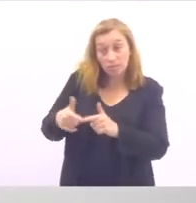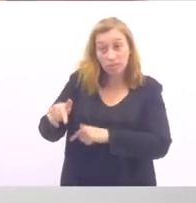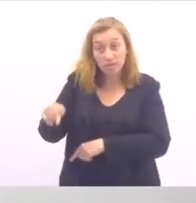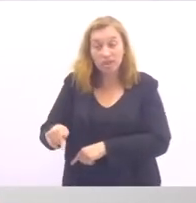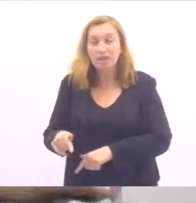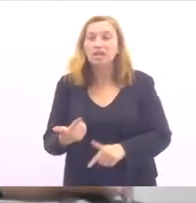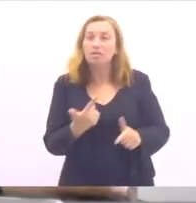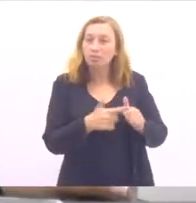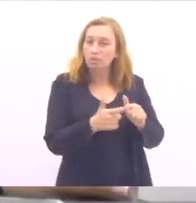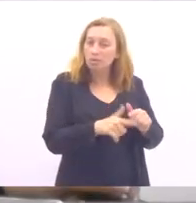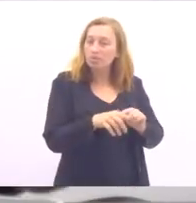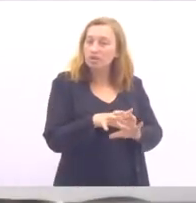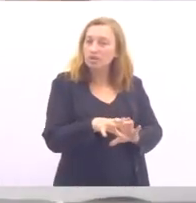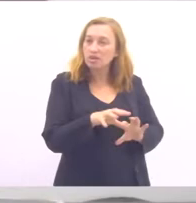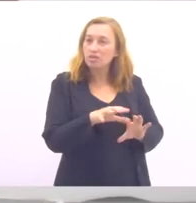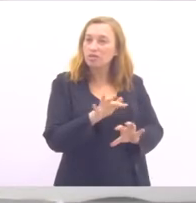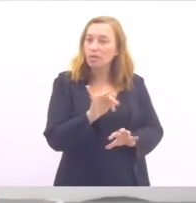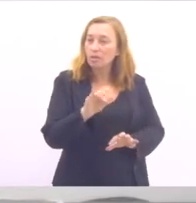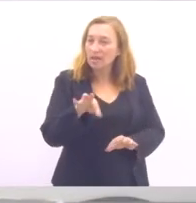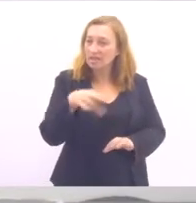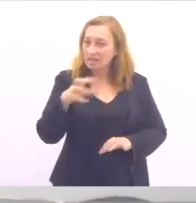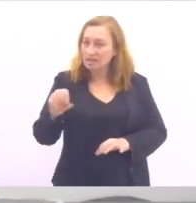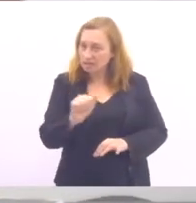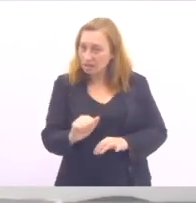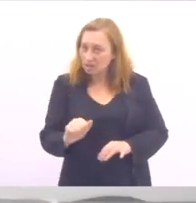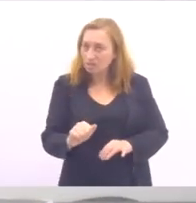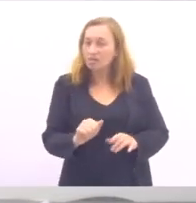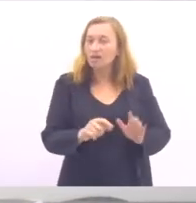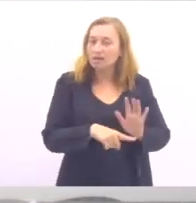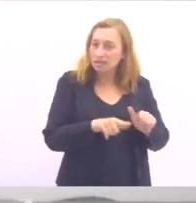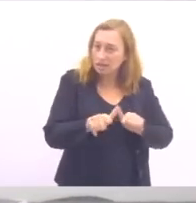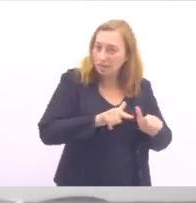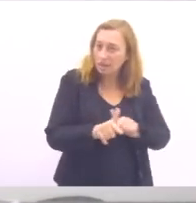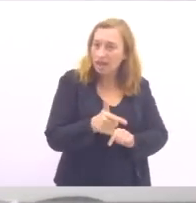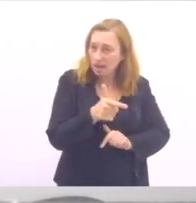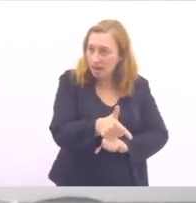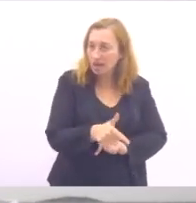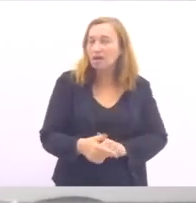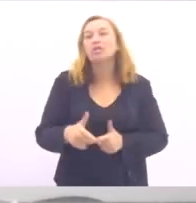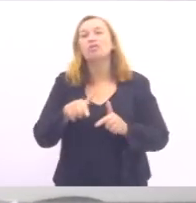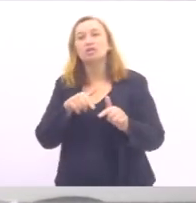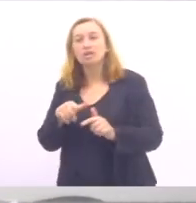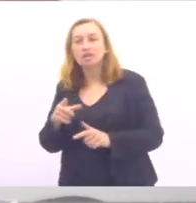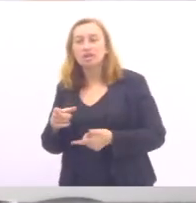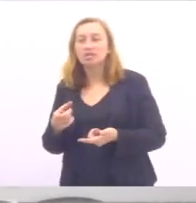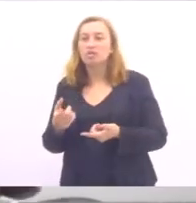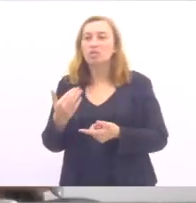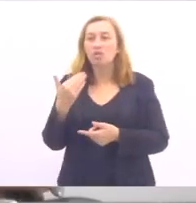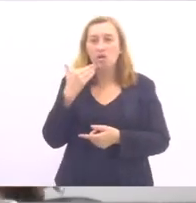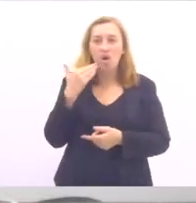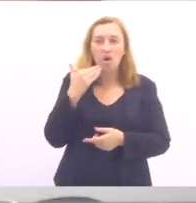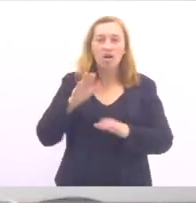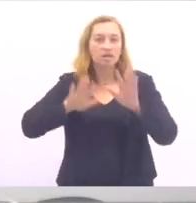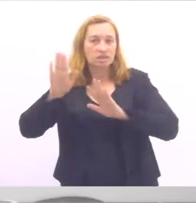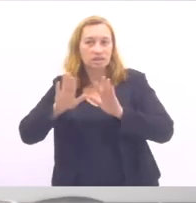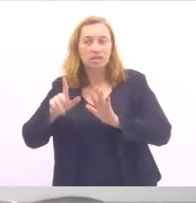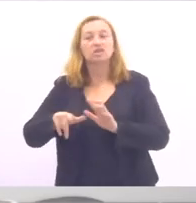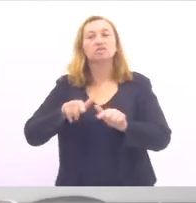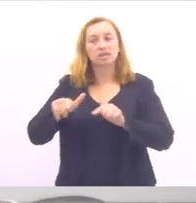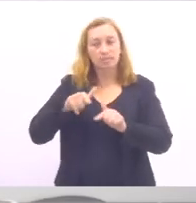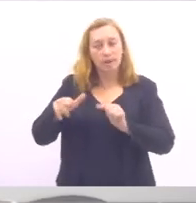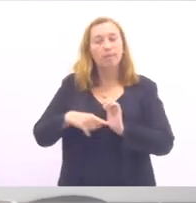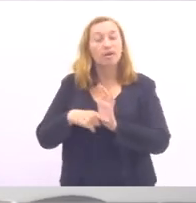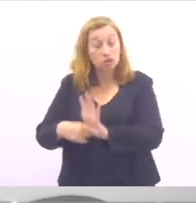deficiência de formalização, a gente vai trabalhar com essa deficiência. Quando for a deficiência de licenciamento, a gente vai